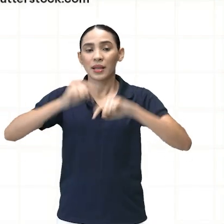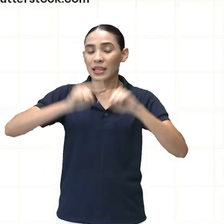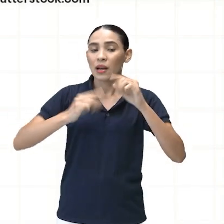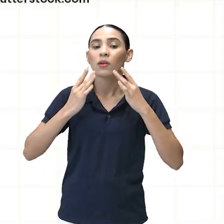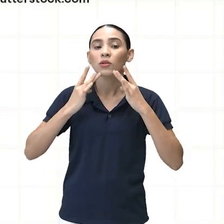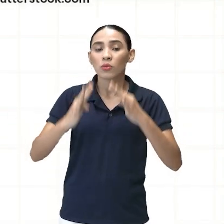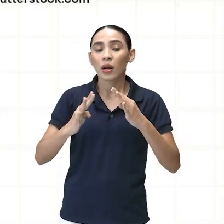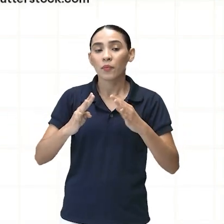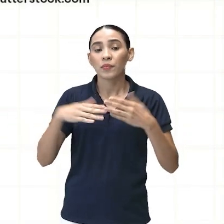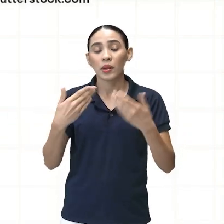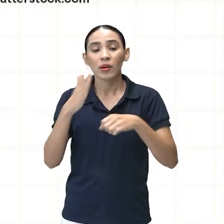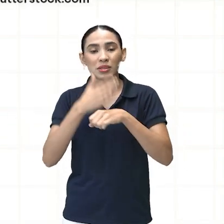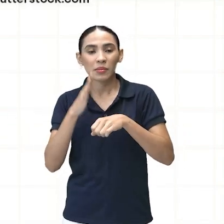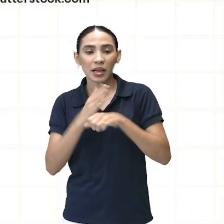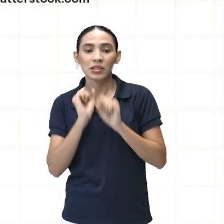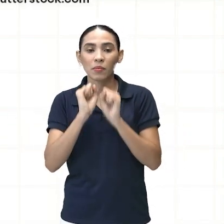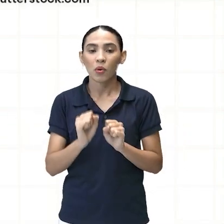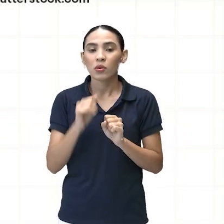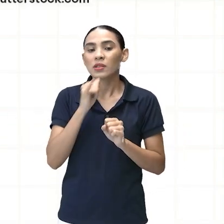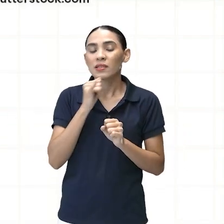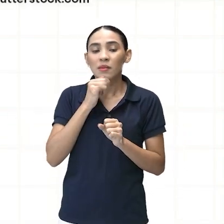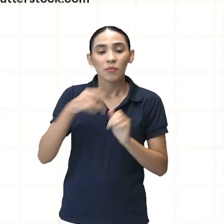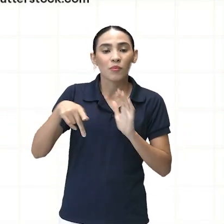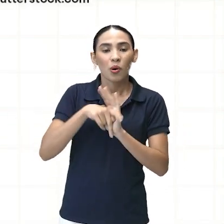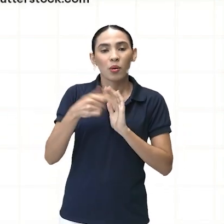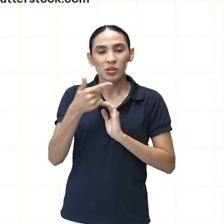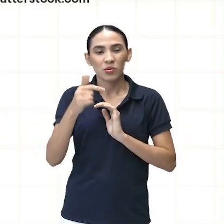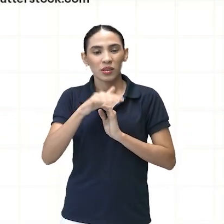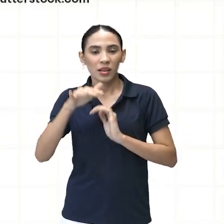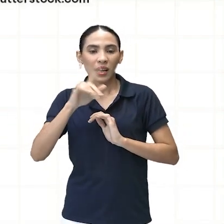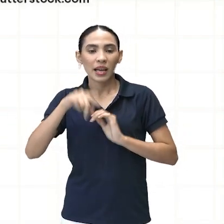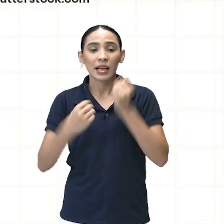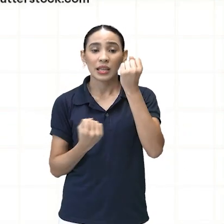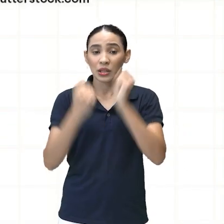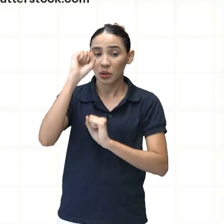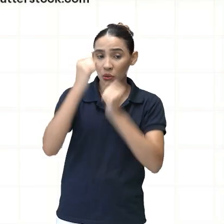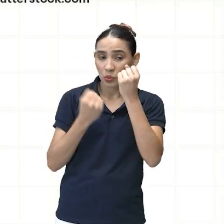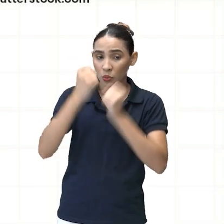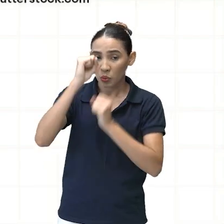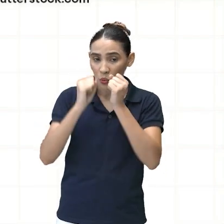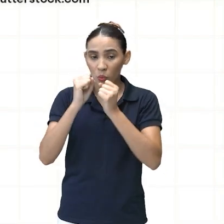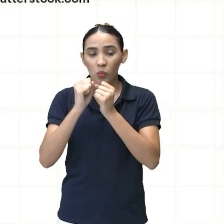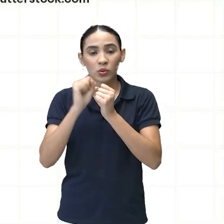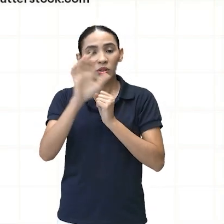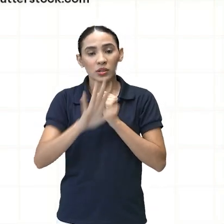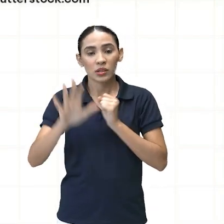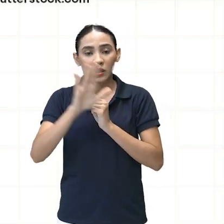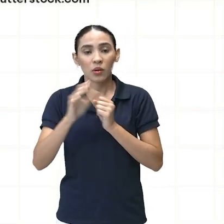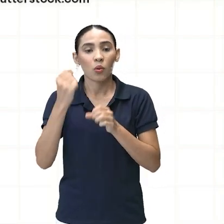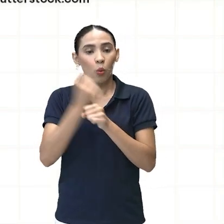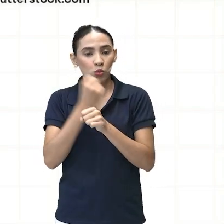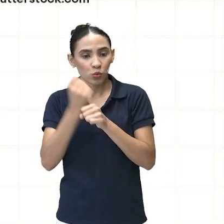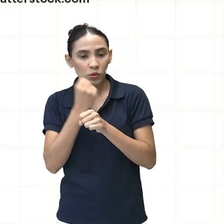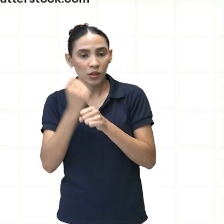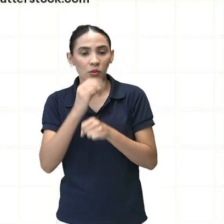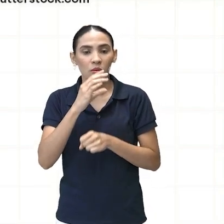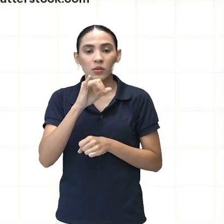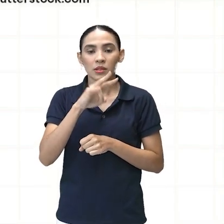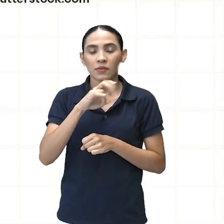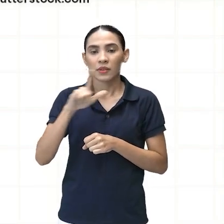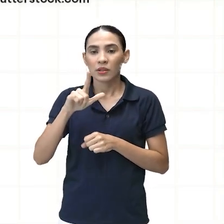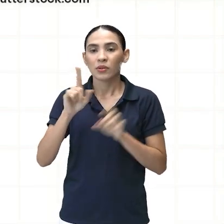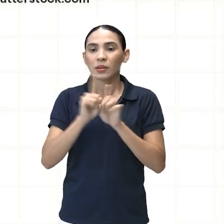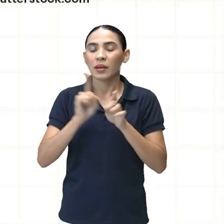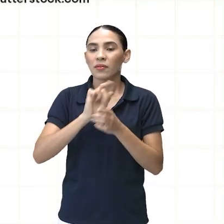matéria-prima. E as atividades que a gente pode citar, que faz parte desse setor, a indústria de manufatura, a construção civil e